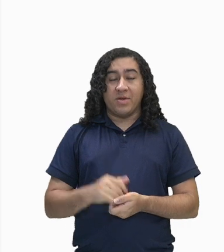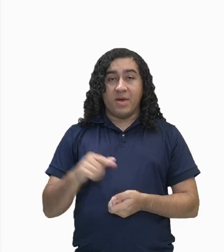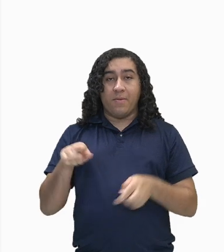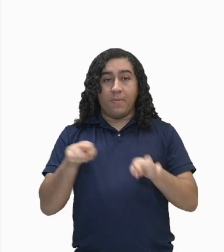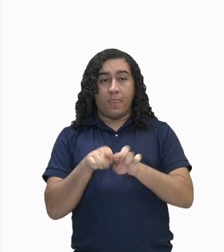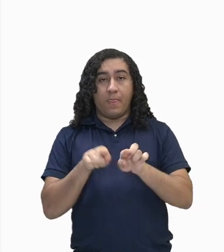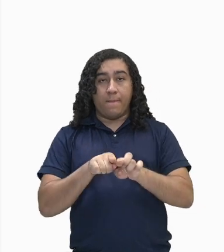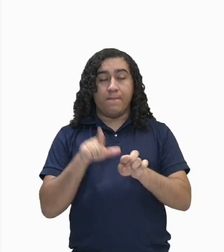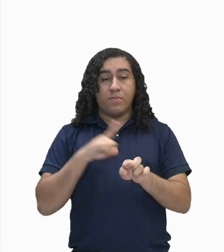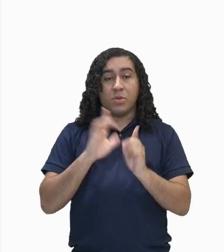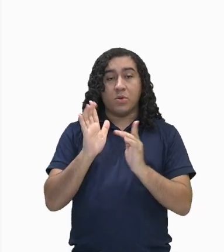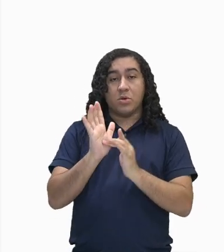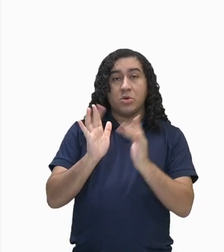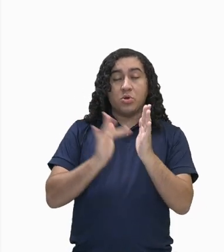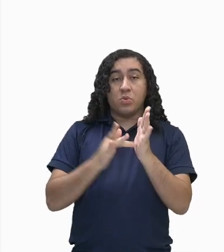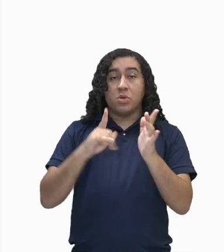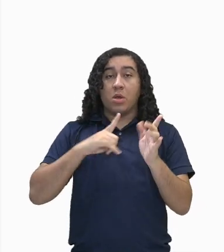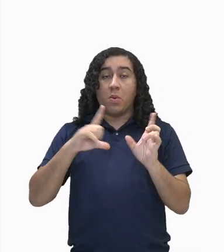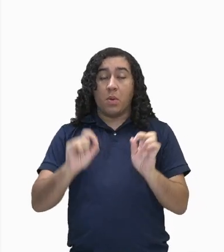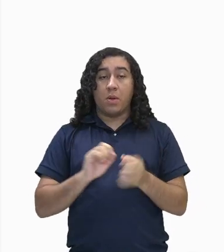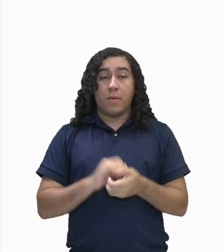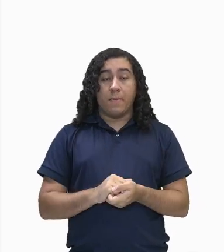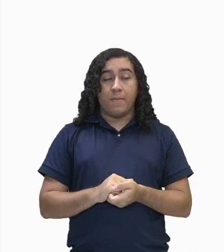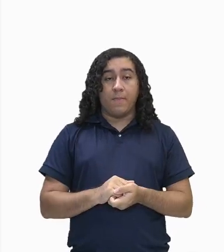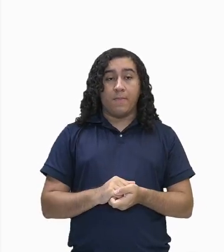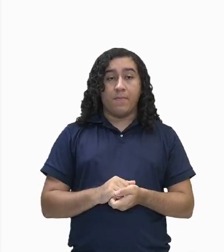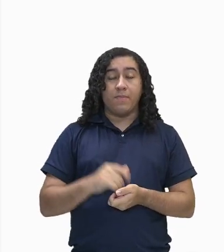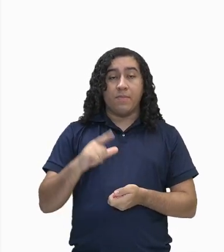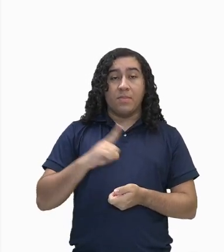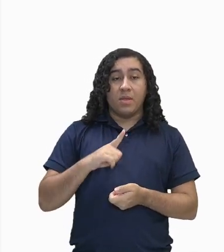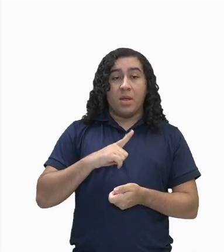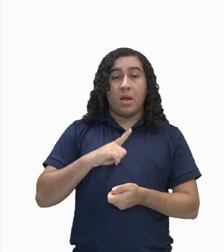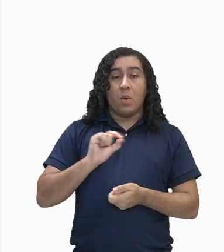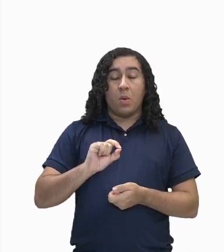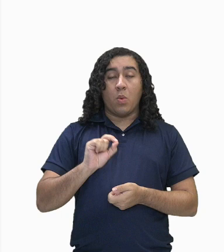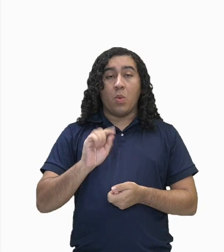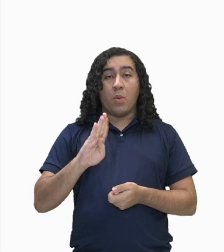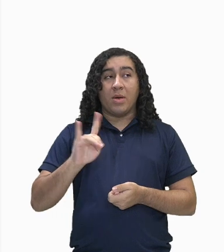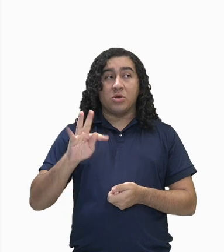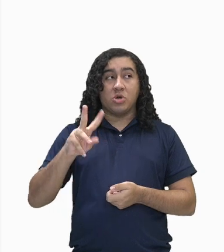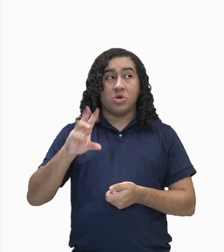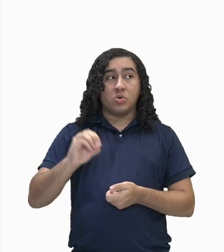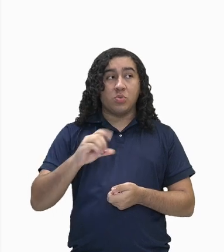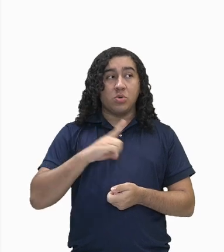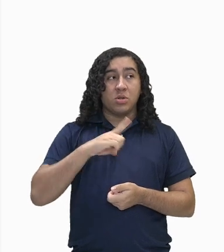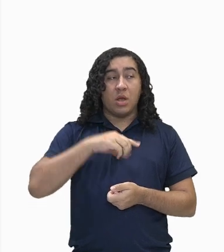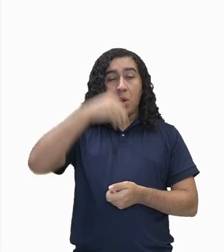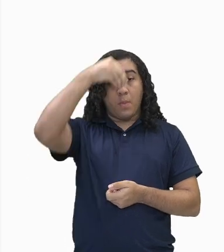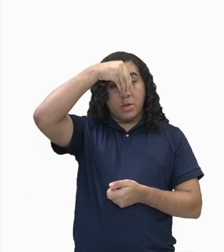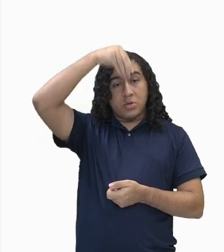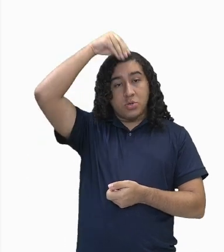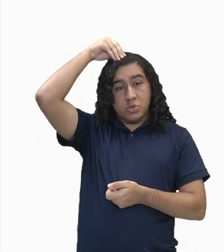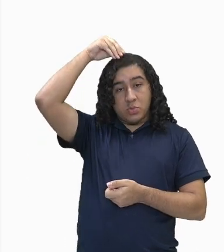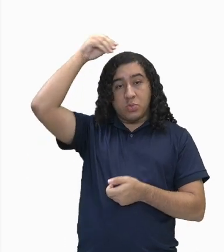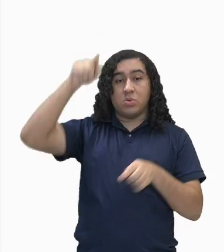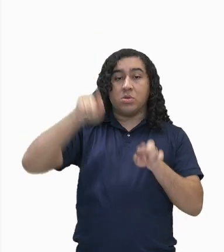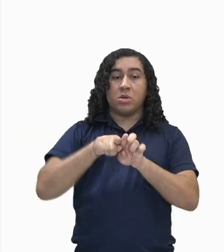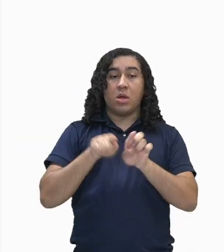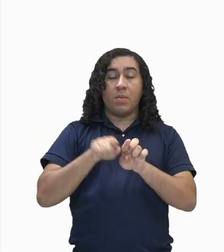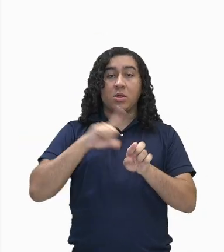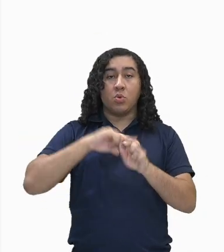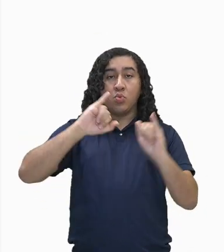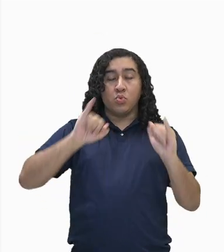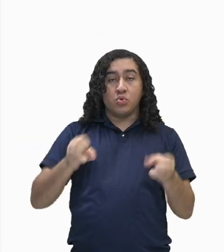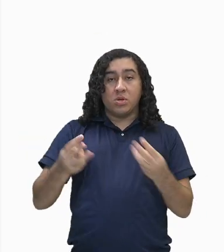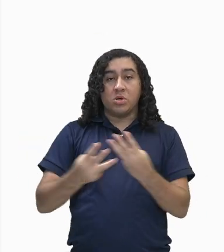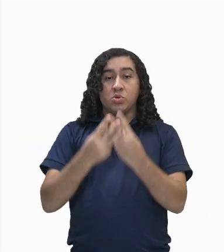temos o batismo, no judaísmo nós temos a circuncisão, no candomblé, que é uma